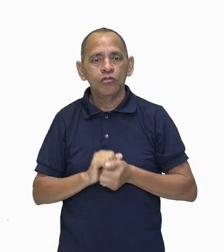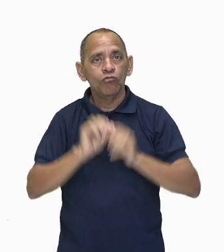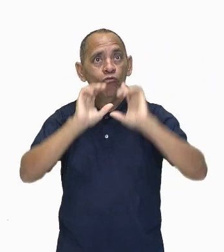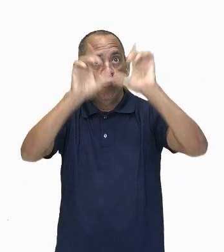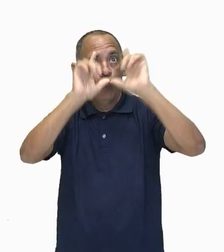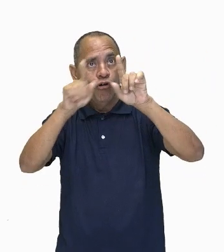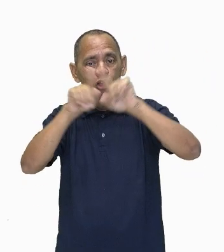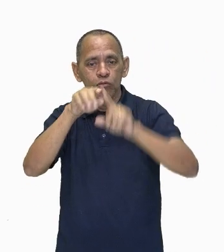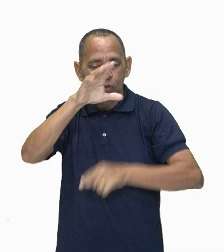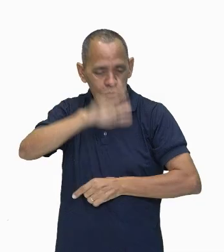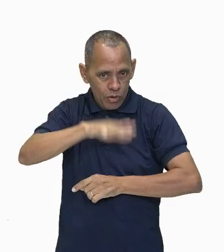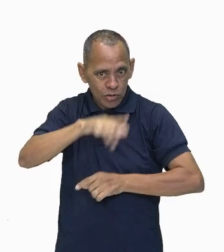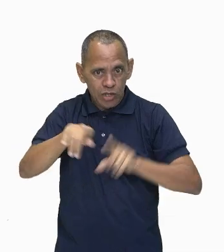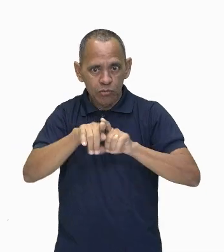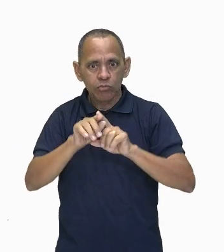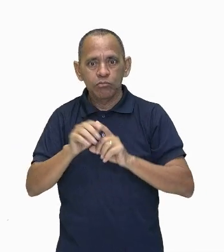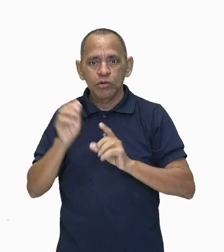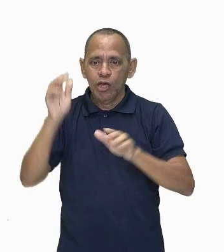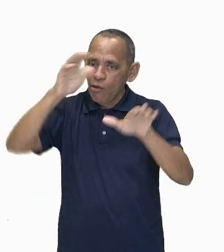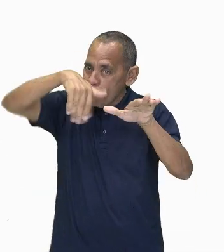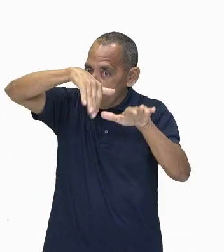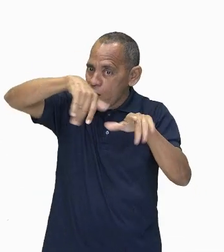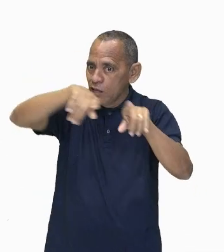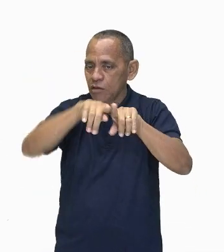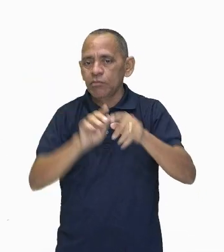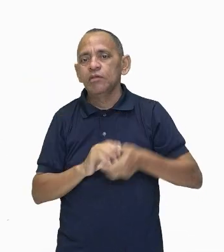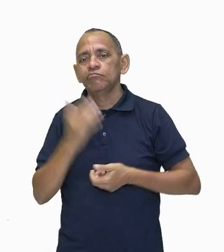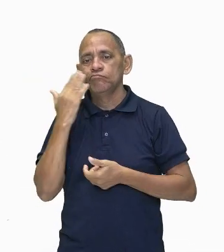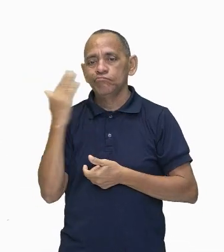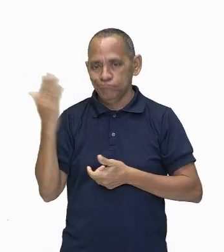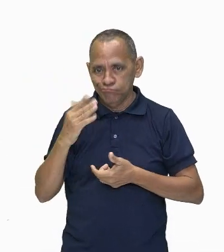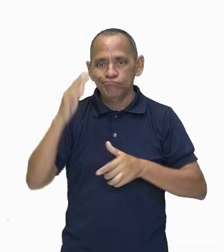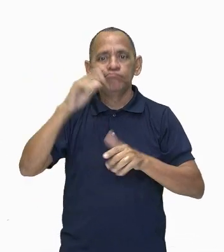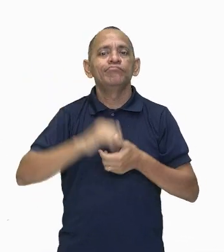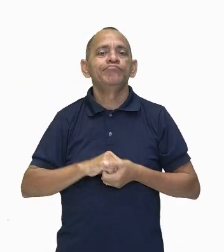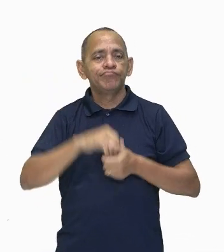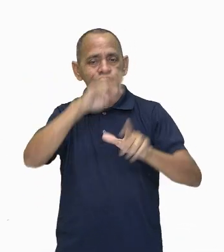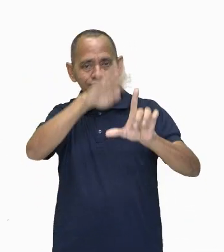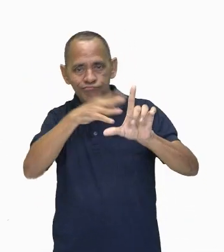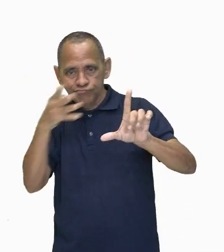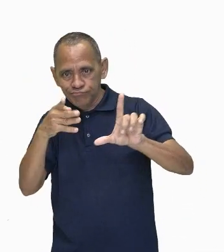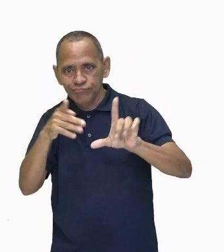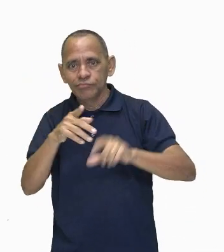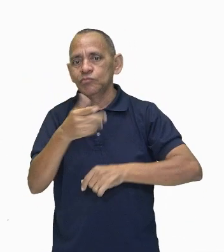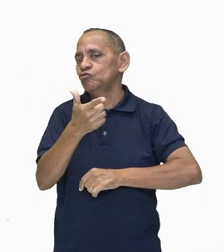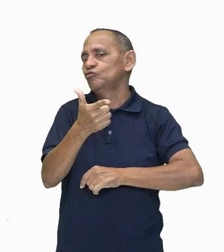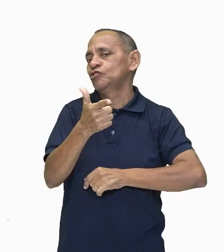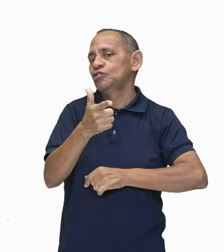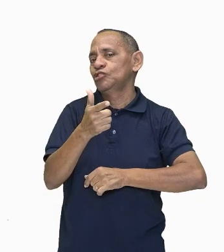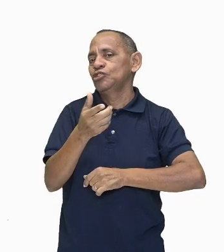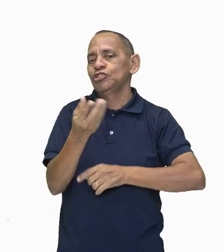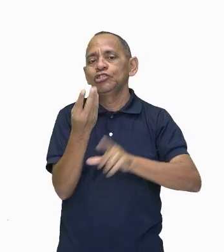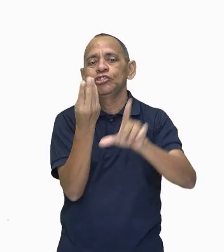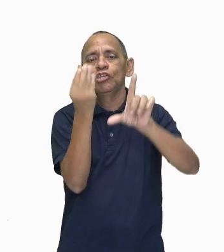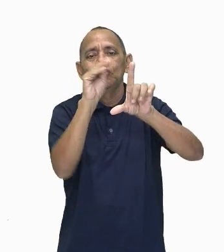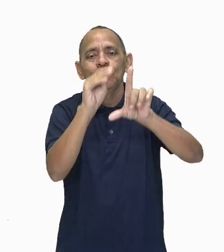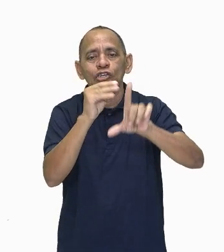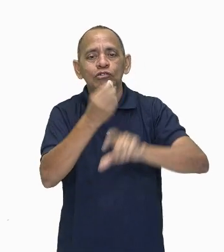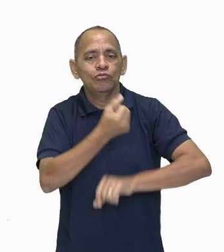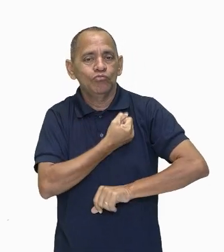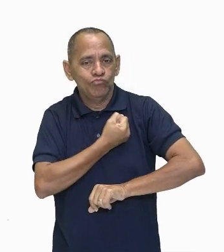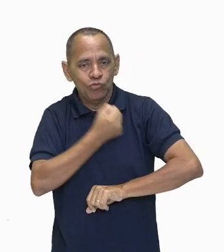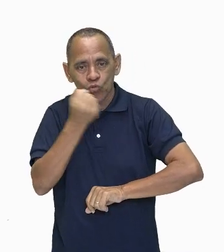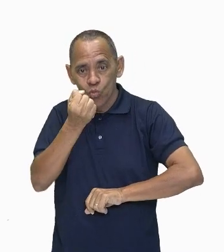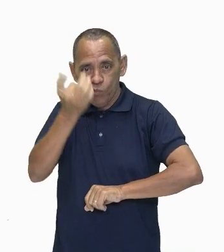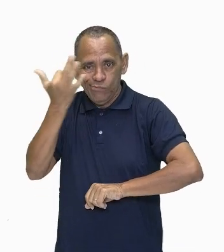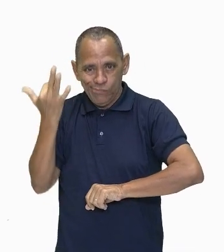o que seria a tabela de frequência, que na verdade é a tabela de frequência, não está escrito tabela de frequência. Está escrito aí número de alunos, tá?